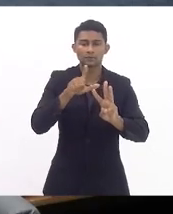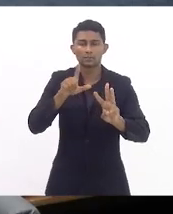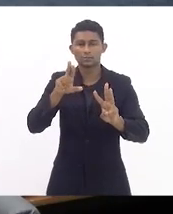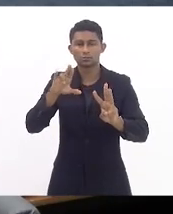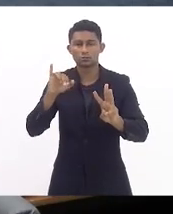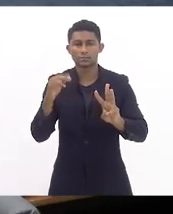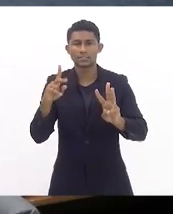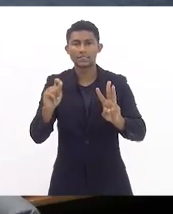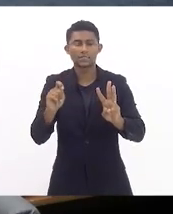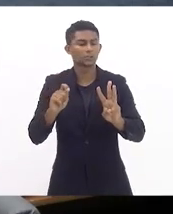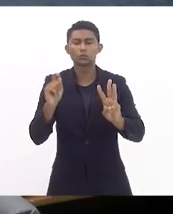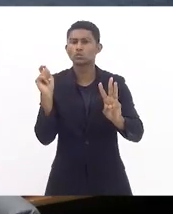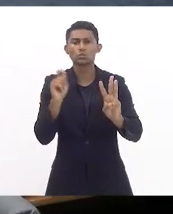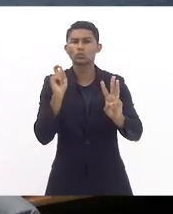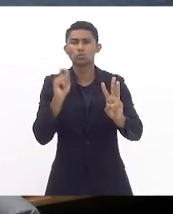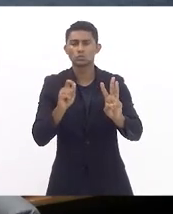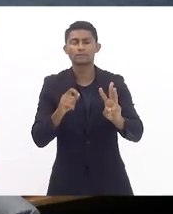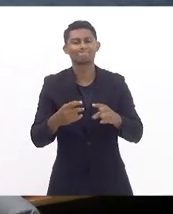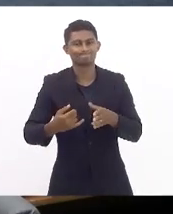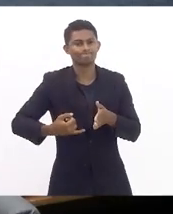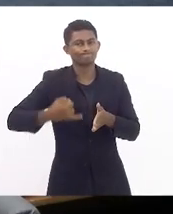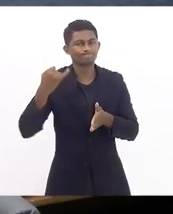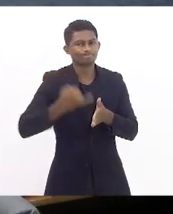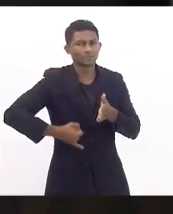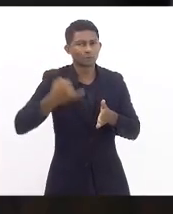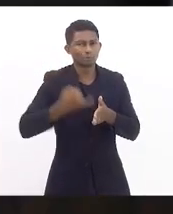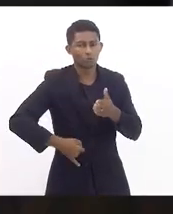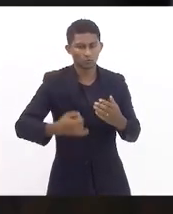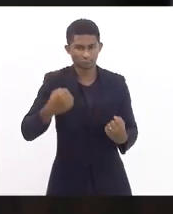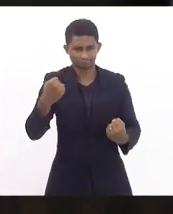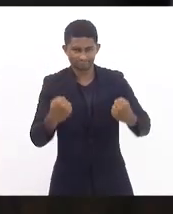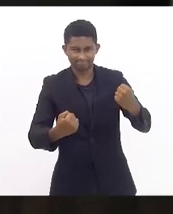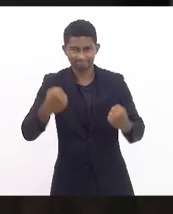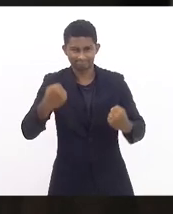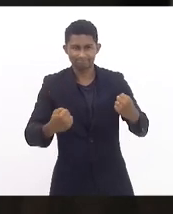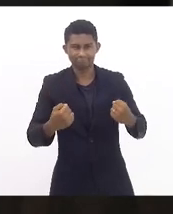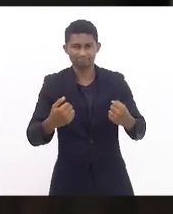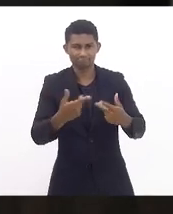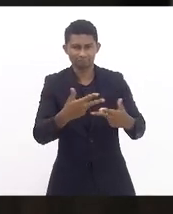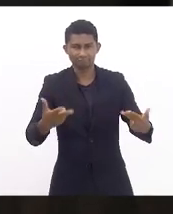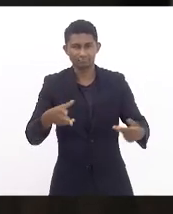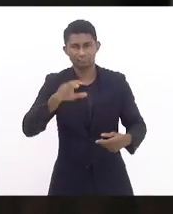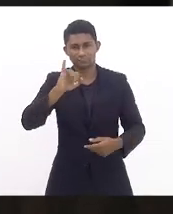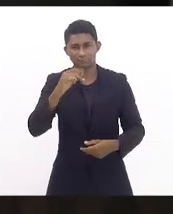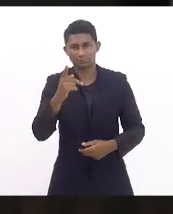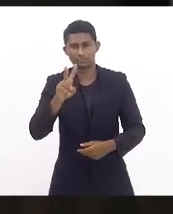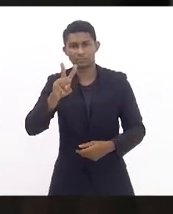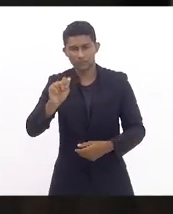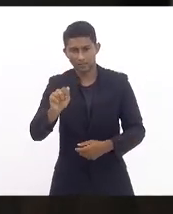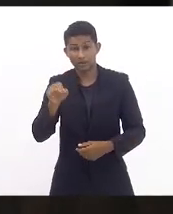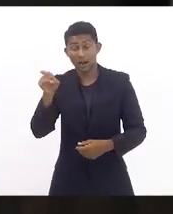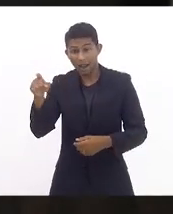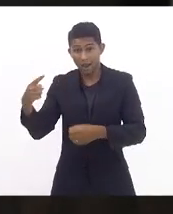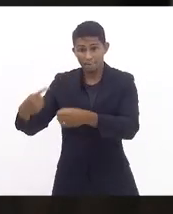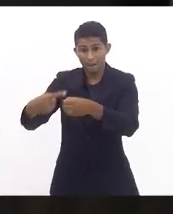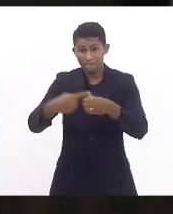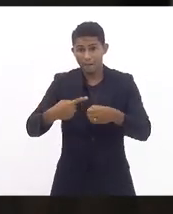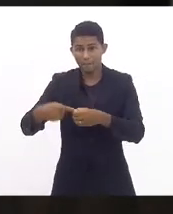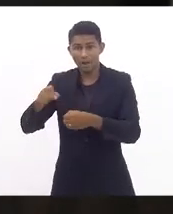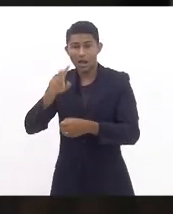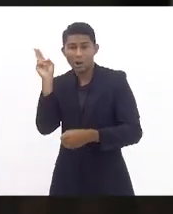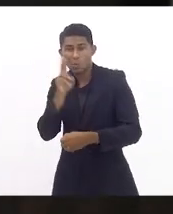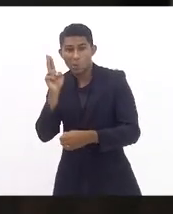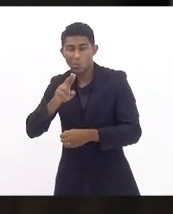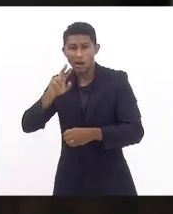que dispõe sobre a aplicação do imposto de propriedade de veículo automotor e PVA nos municípios em situação de emergência ou